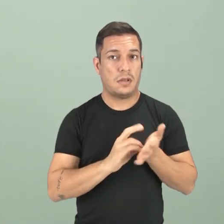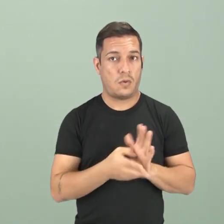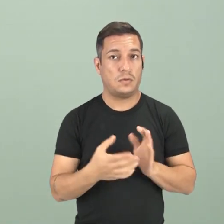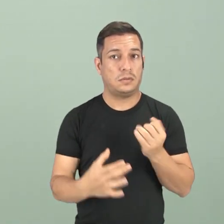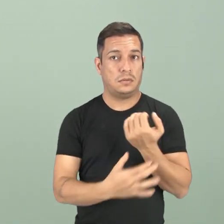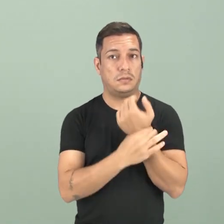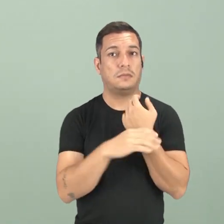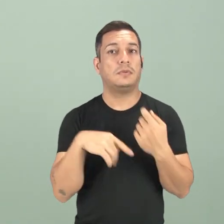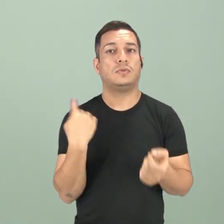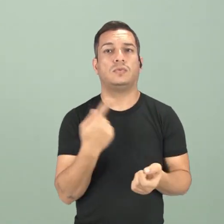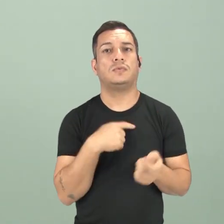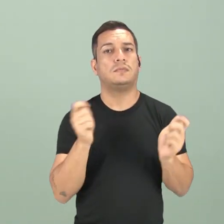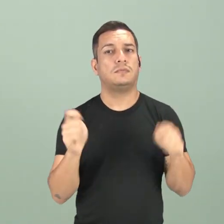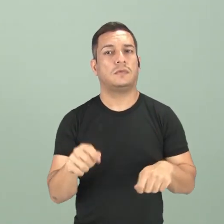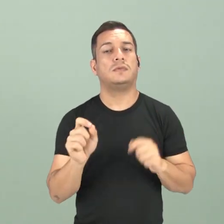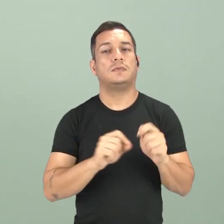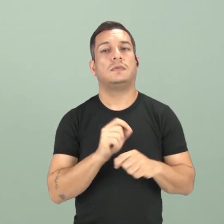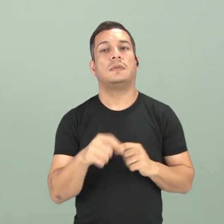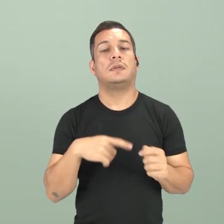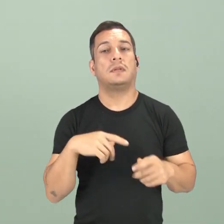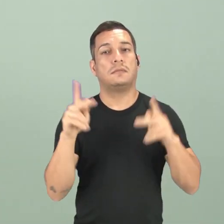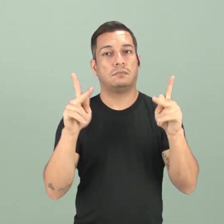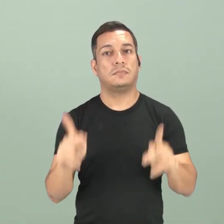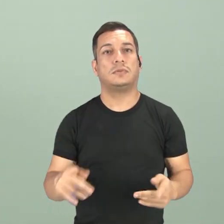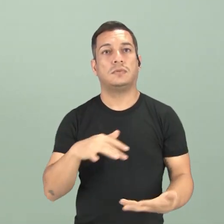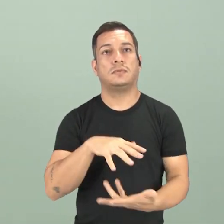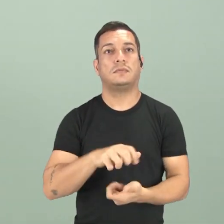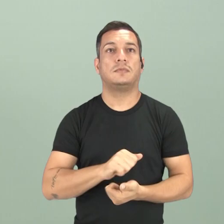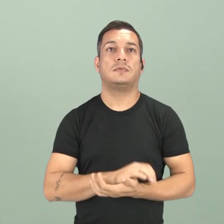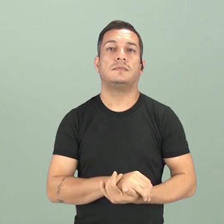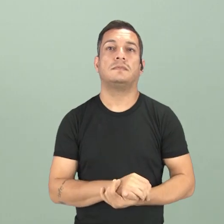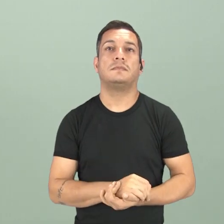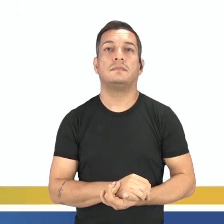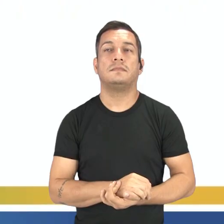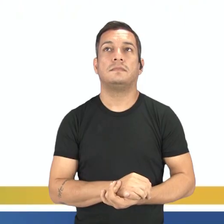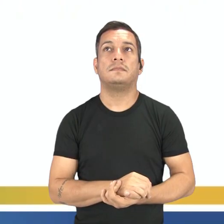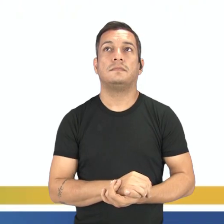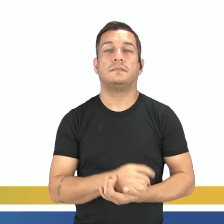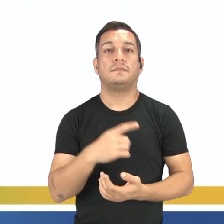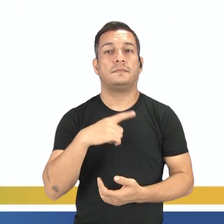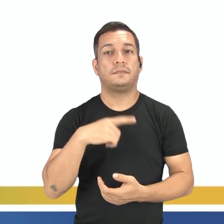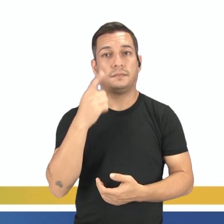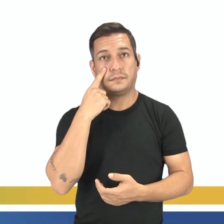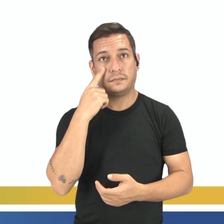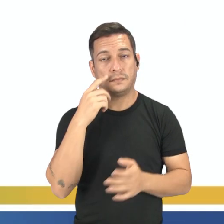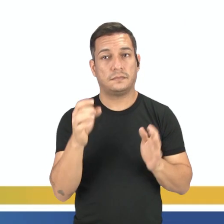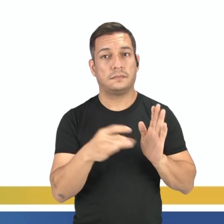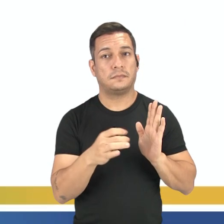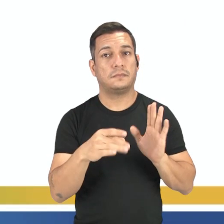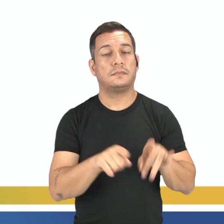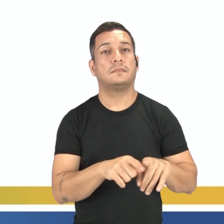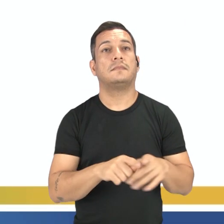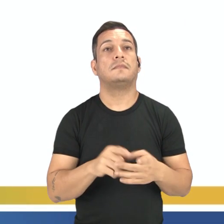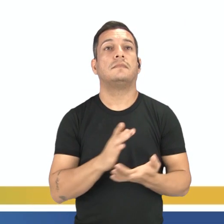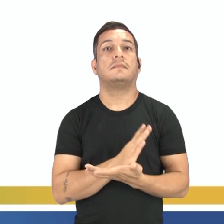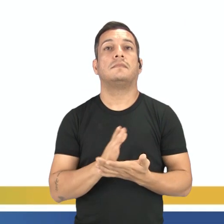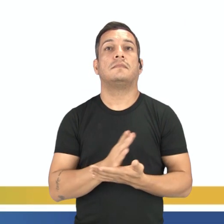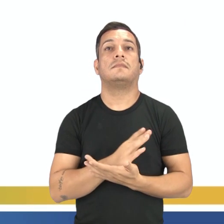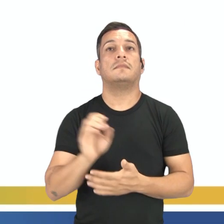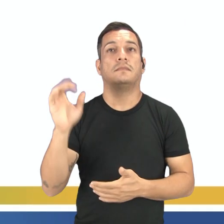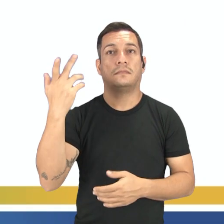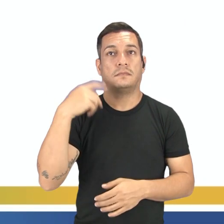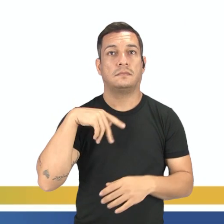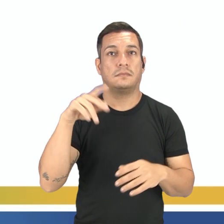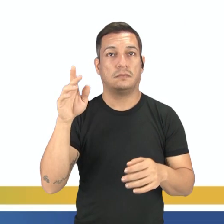que todos possam então definir os rumos de paz no mundo. E aí, queria aqui fazer um destaque para algumas ações que o